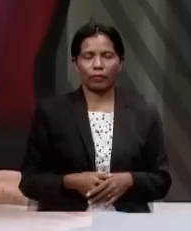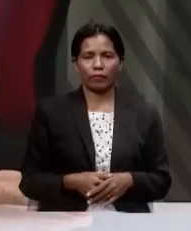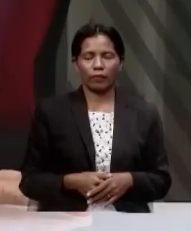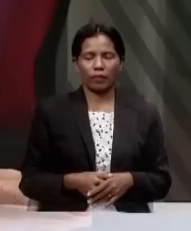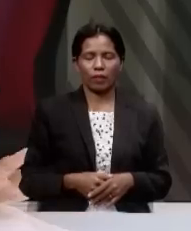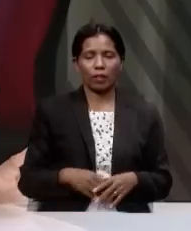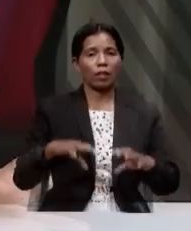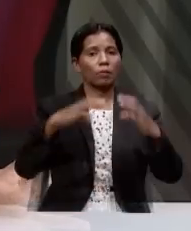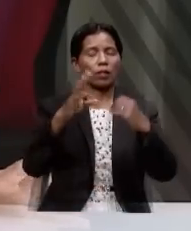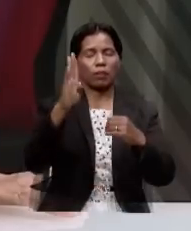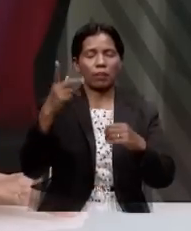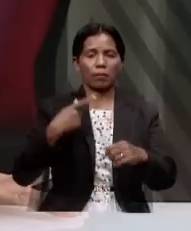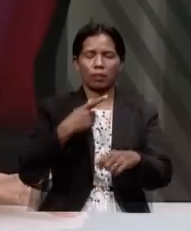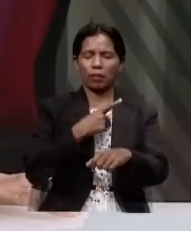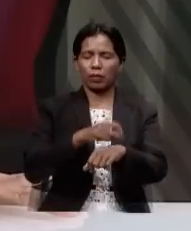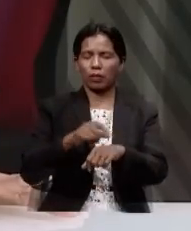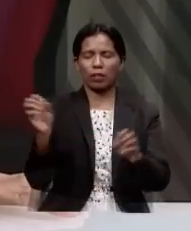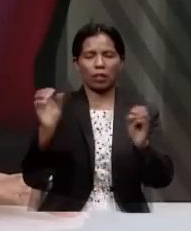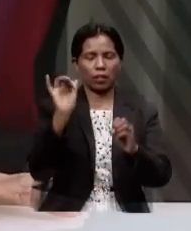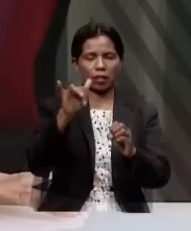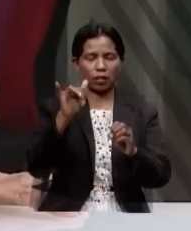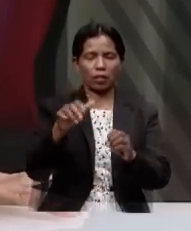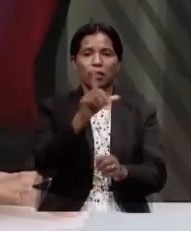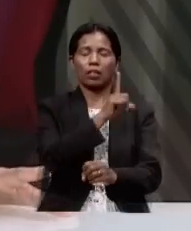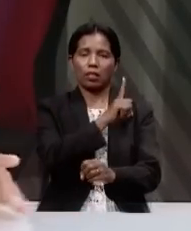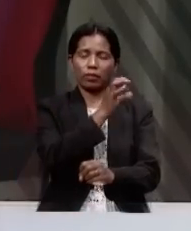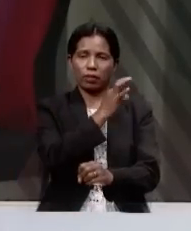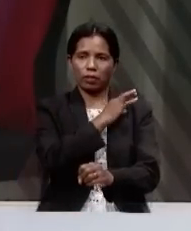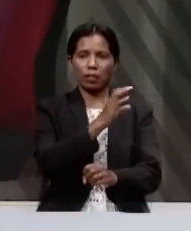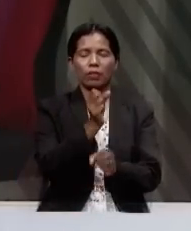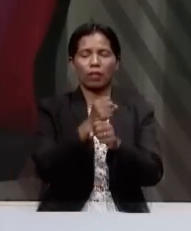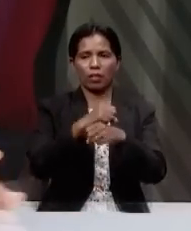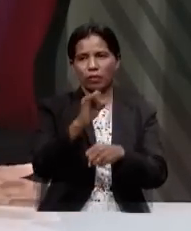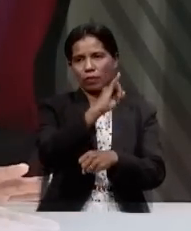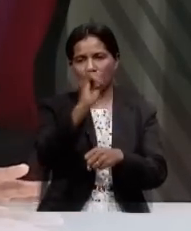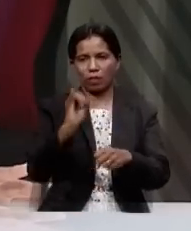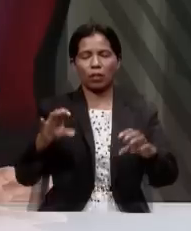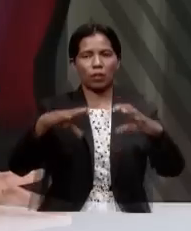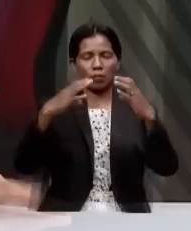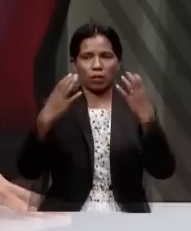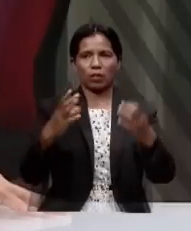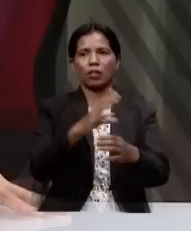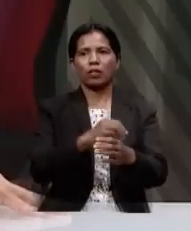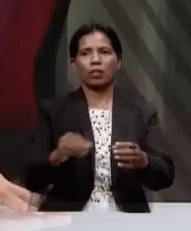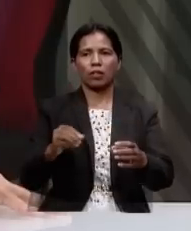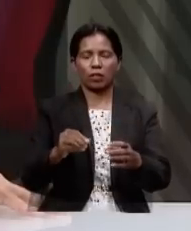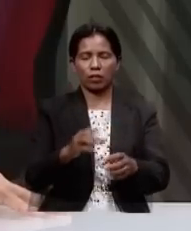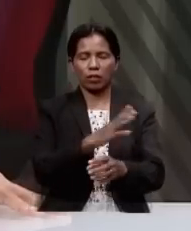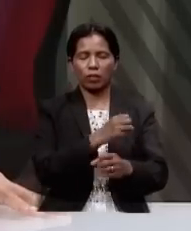Comissão B Parlamento Nacional la concorda Tenente General Falor Atelaic, atual investigação da Comissão Recrutamento Força